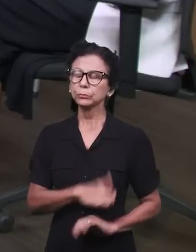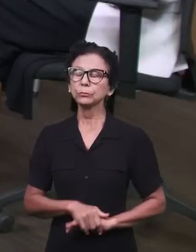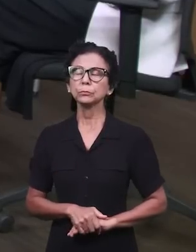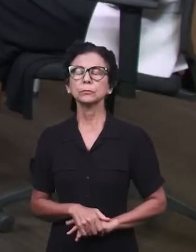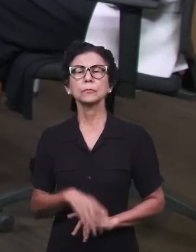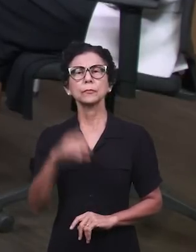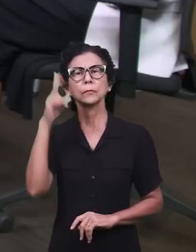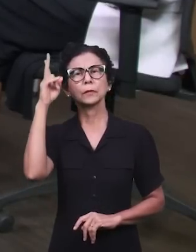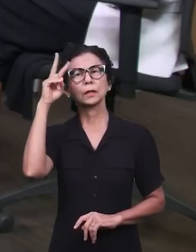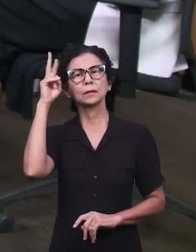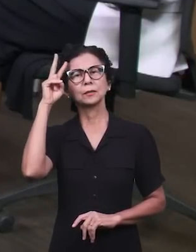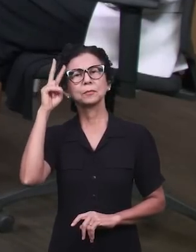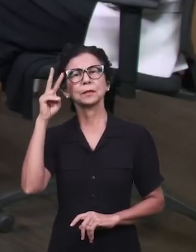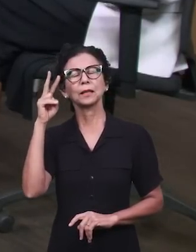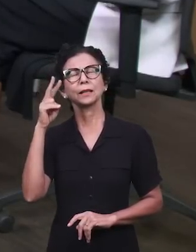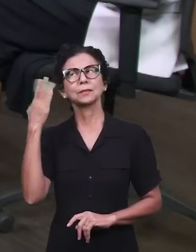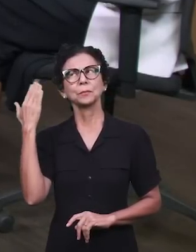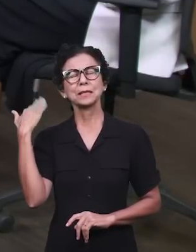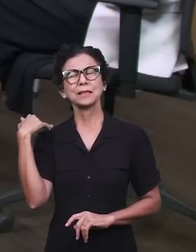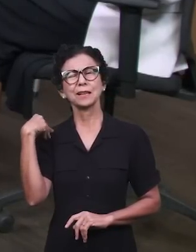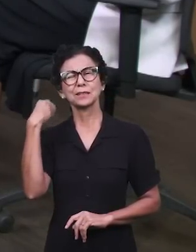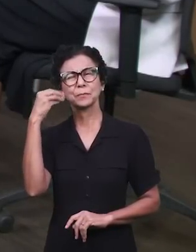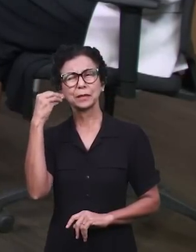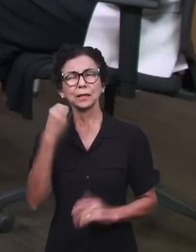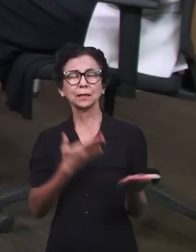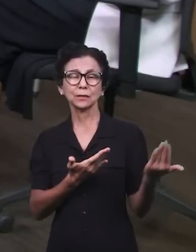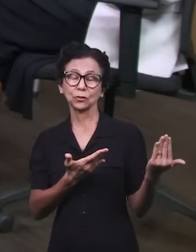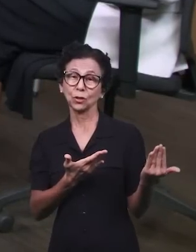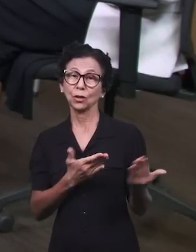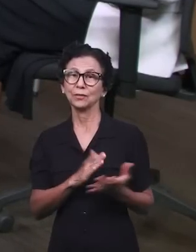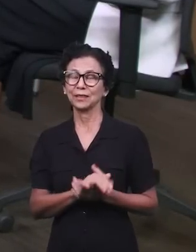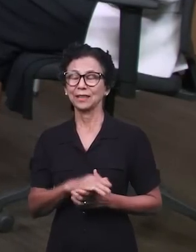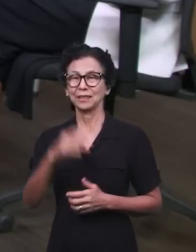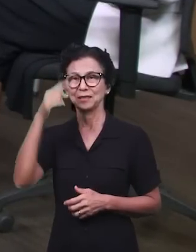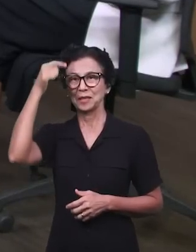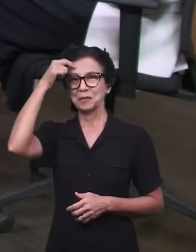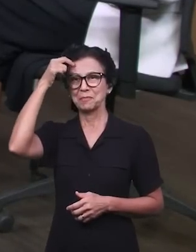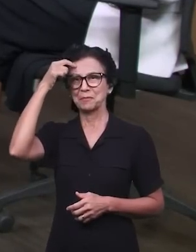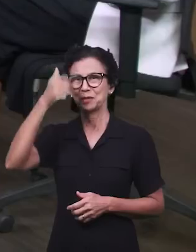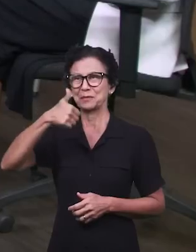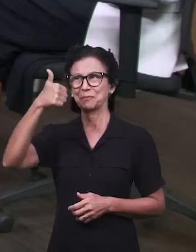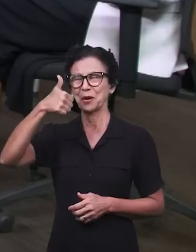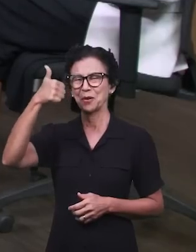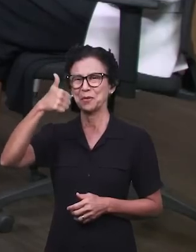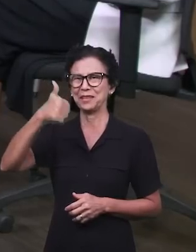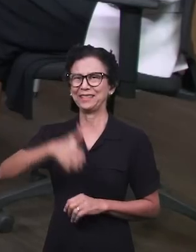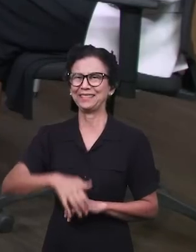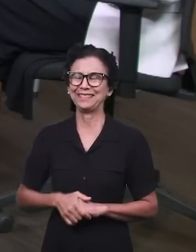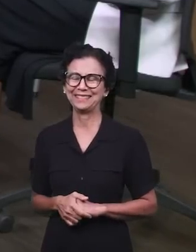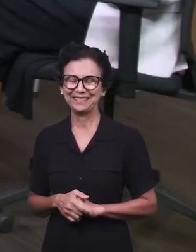incrível que pareça, eu ainda me lembro de algumas experiências da juventude, né? Isso é um bom sinal, a minha mente ainda está razoável,